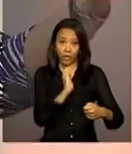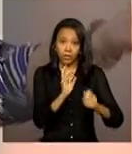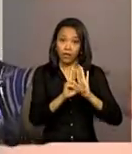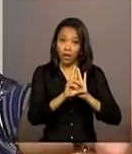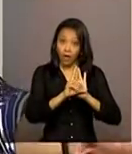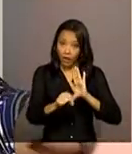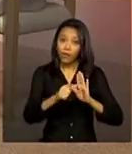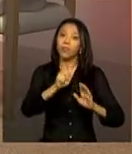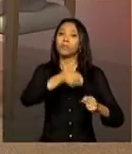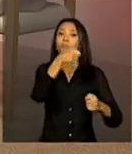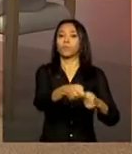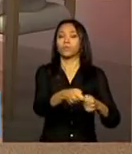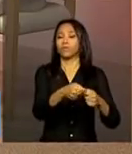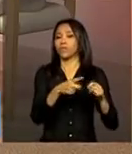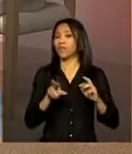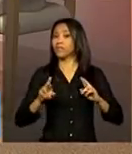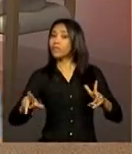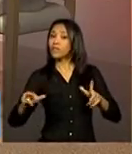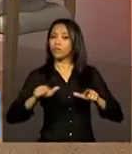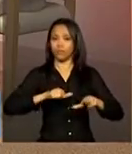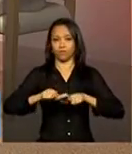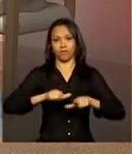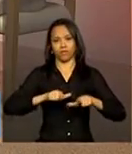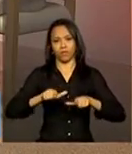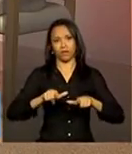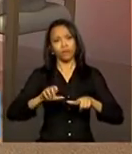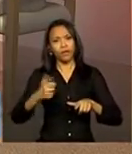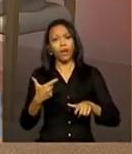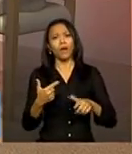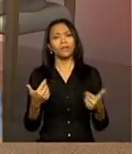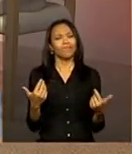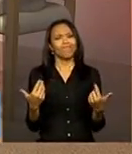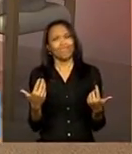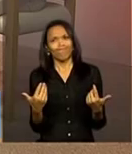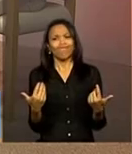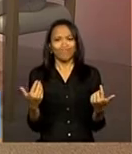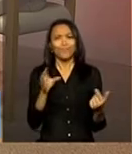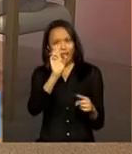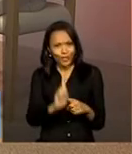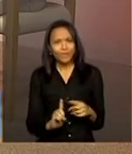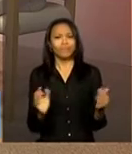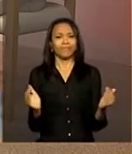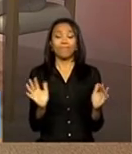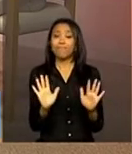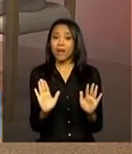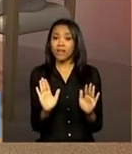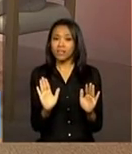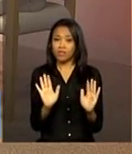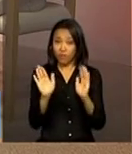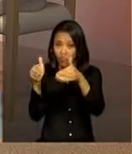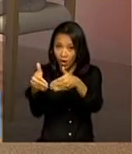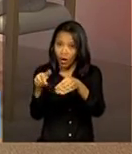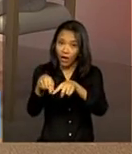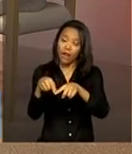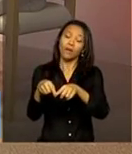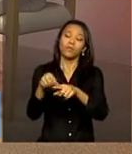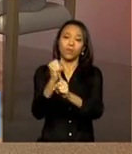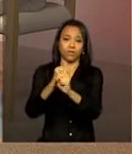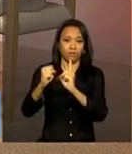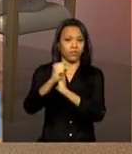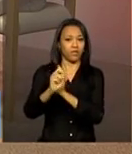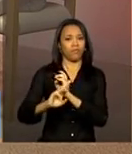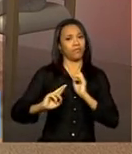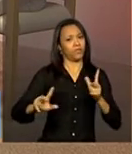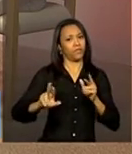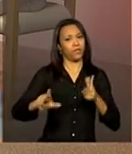que eh se vinculam a direitos né mas não da proteção social vinculada à assistência social